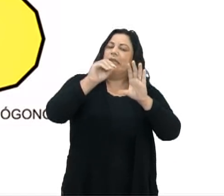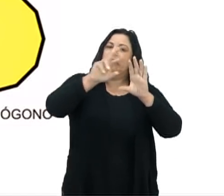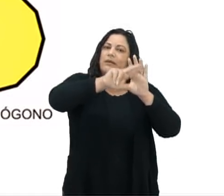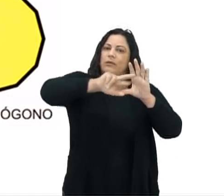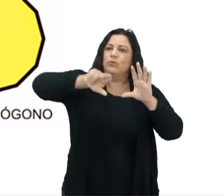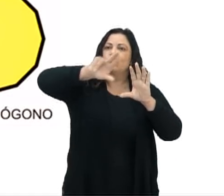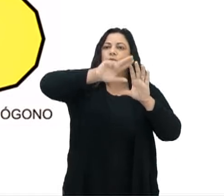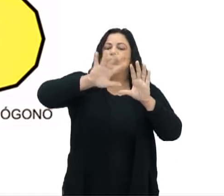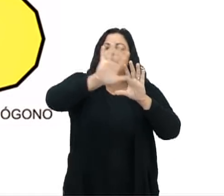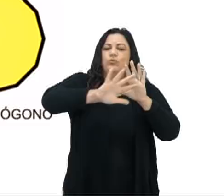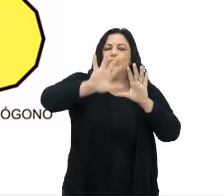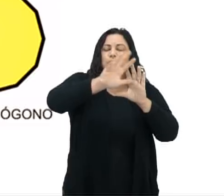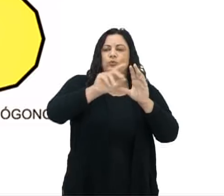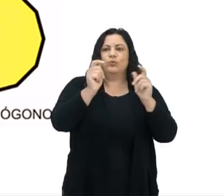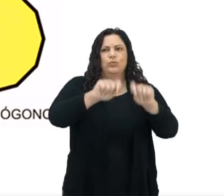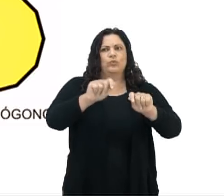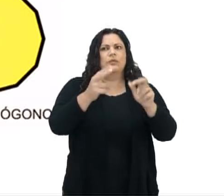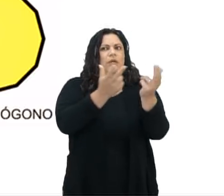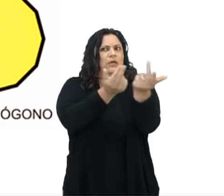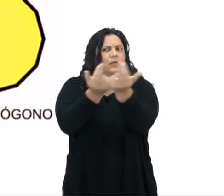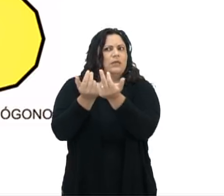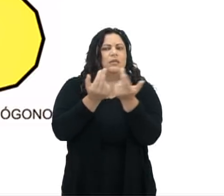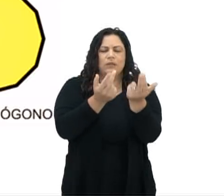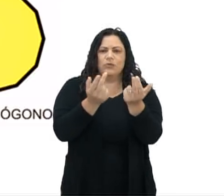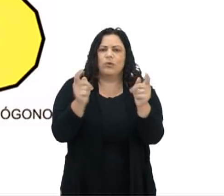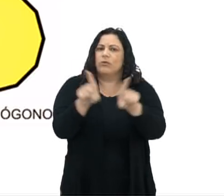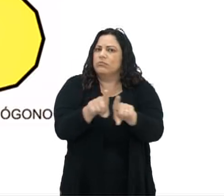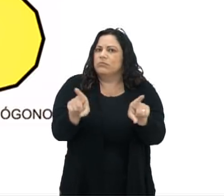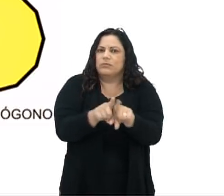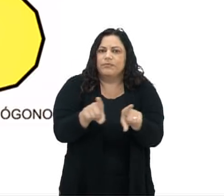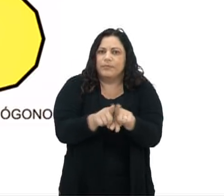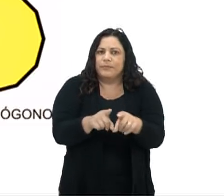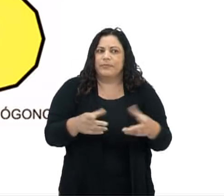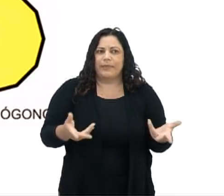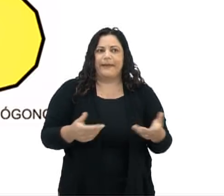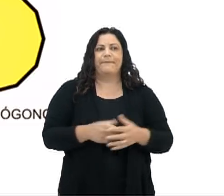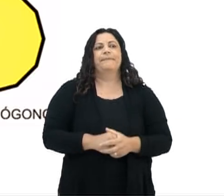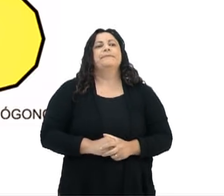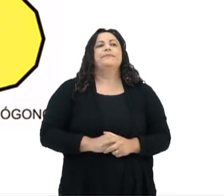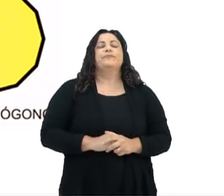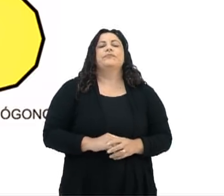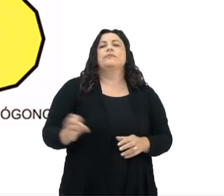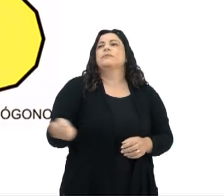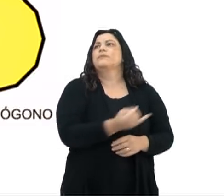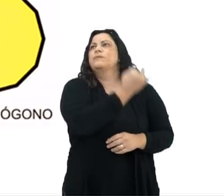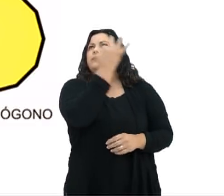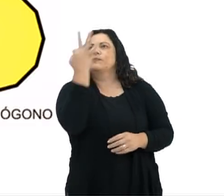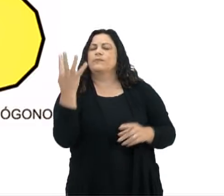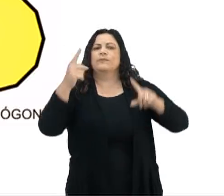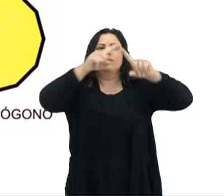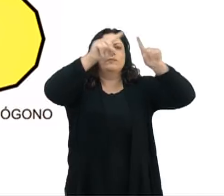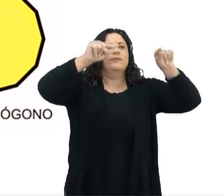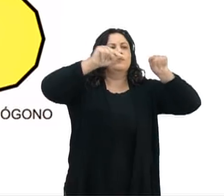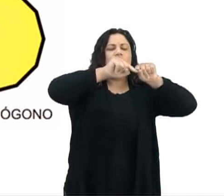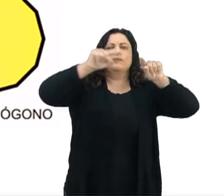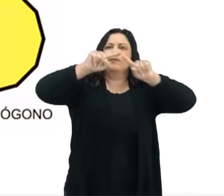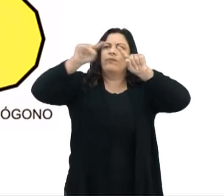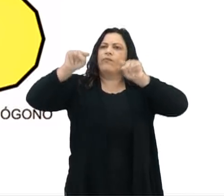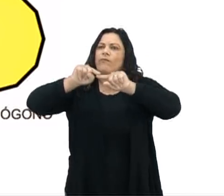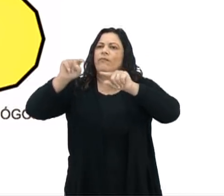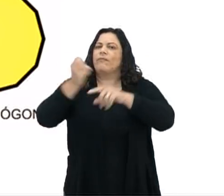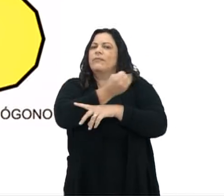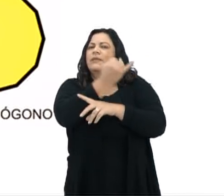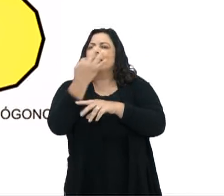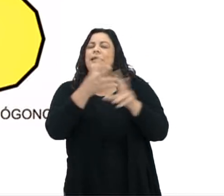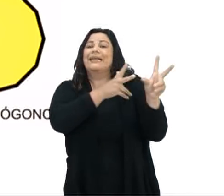outros polígonos regulares, tá? A nomeação dos polígonos, ela acontece de acordo com a quantidade de lados. Então, vocês já devem ter visto nos